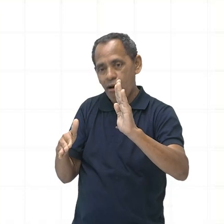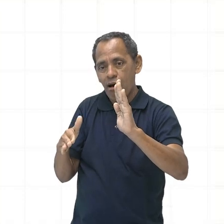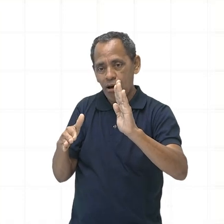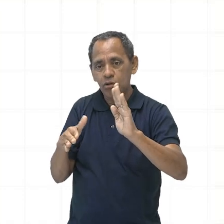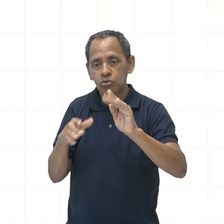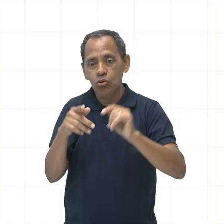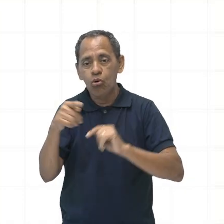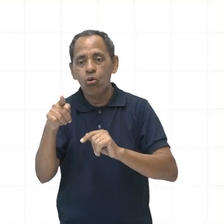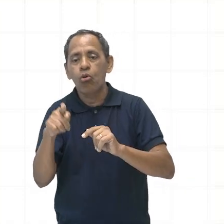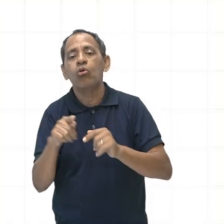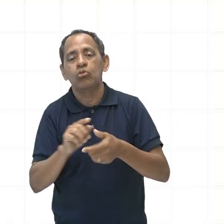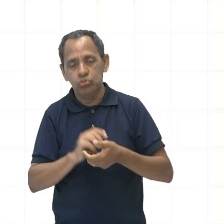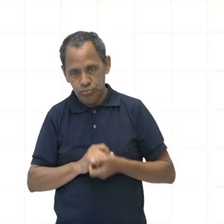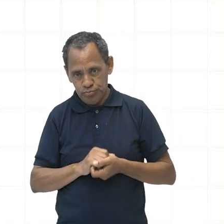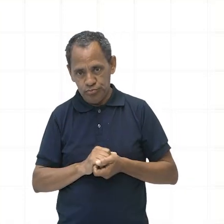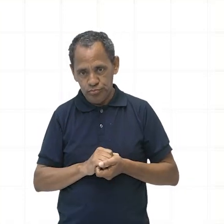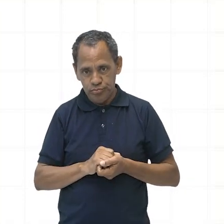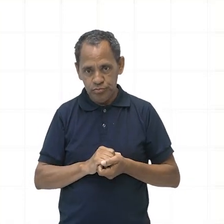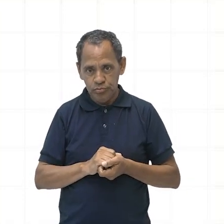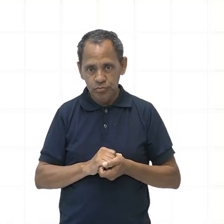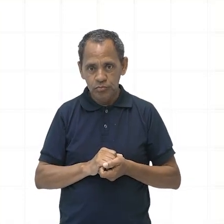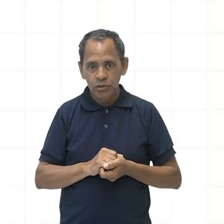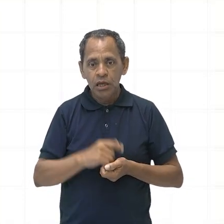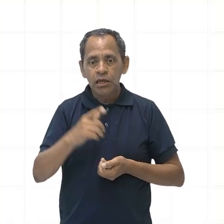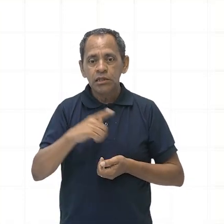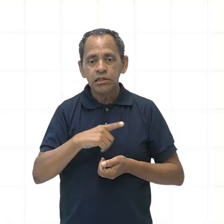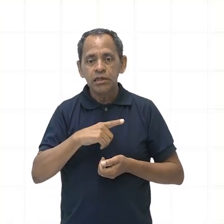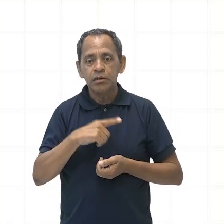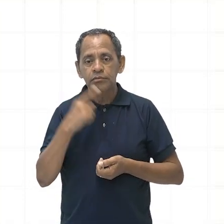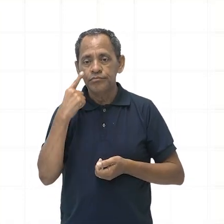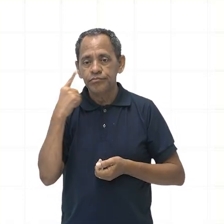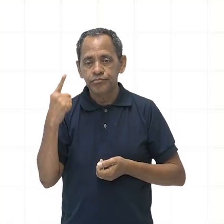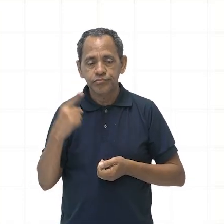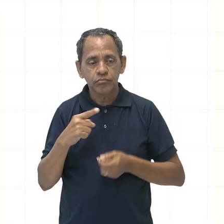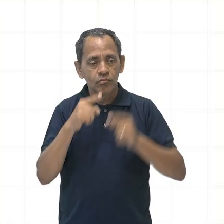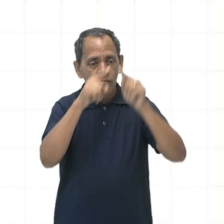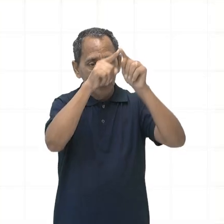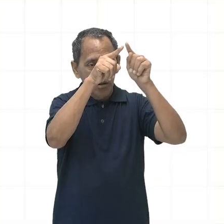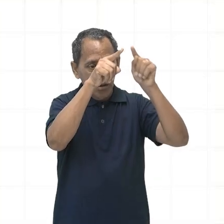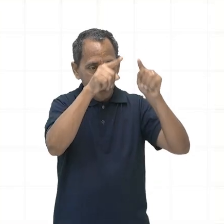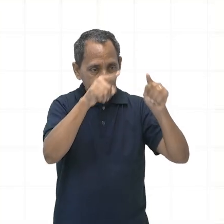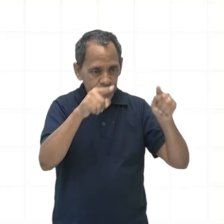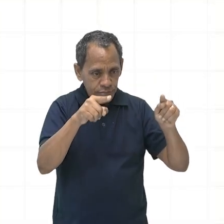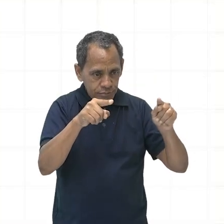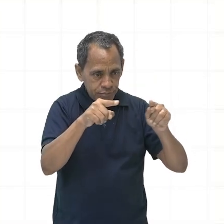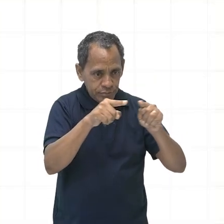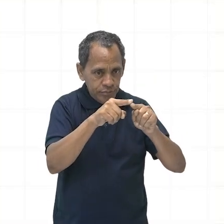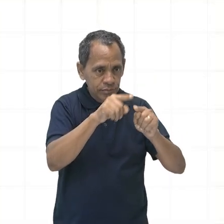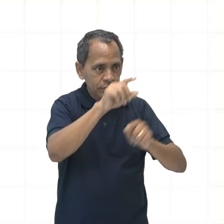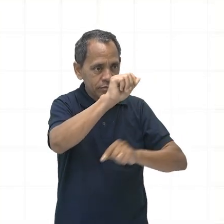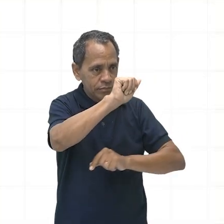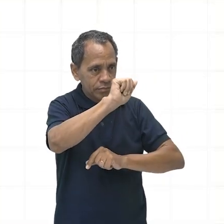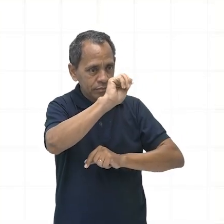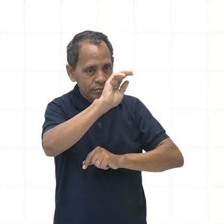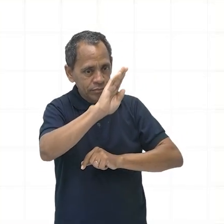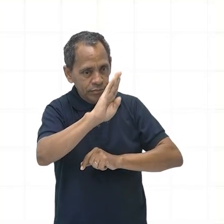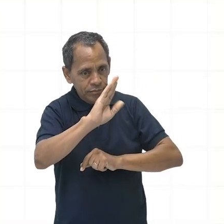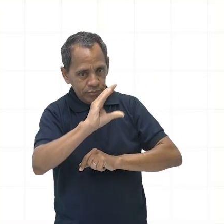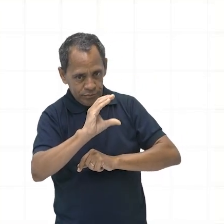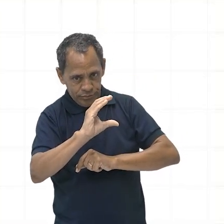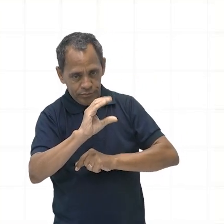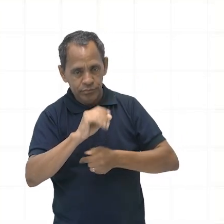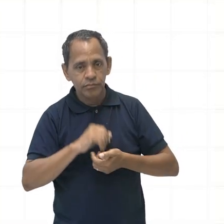outro triângulo. Então, nós temos aqui o triângulo menor, esse triângulo ABC. As medidas